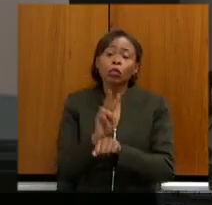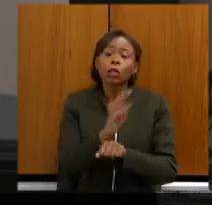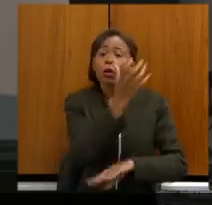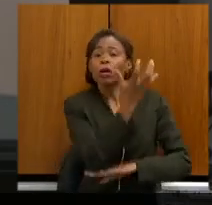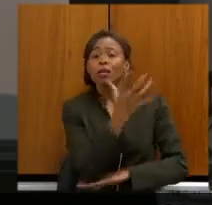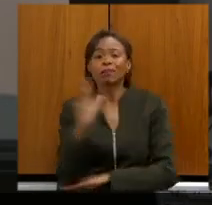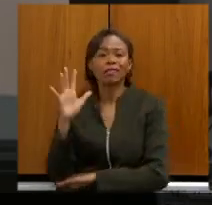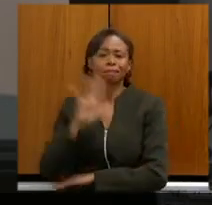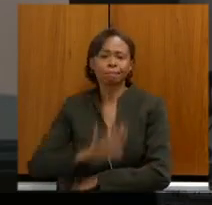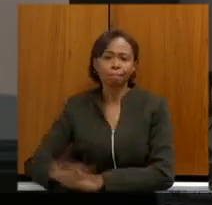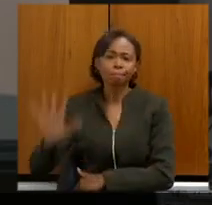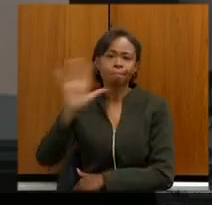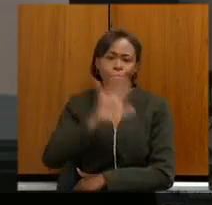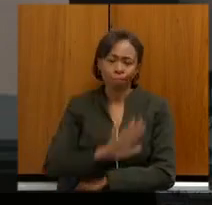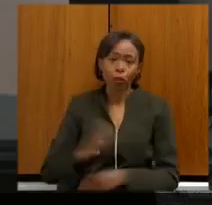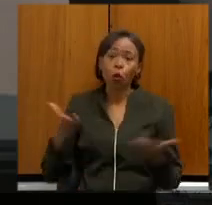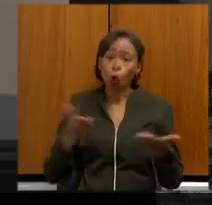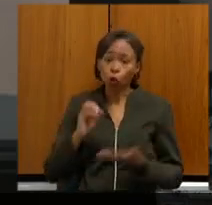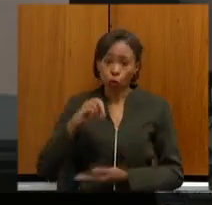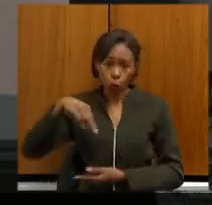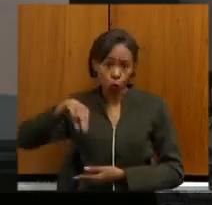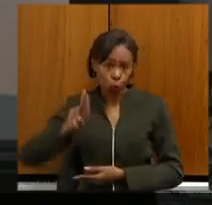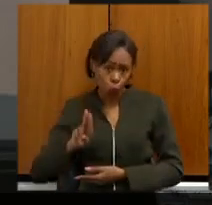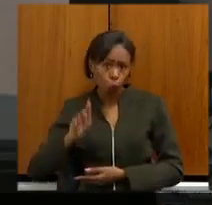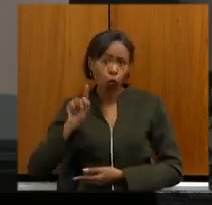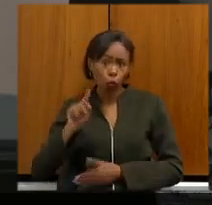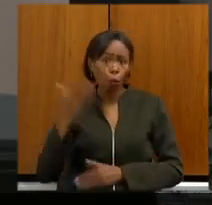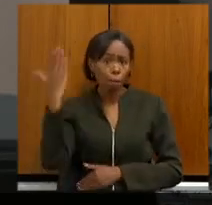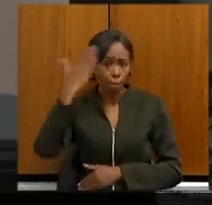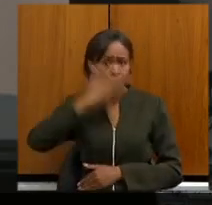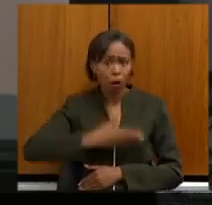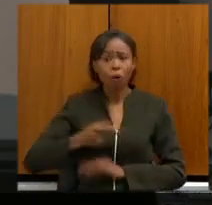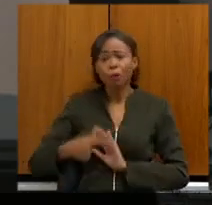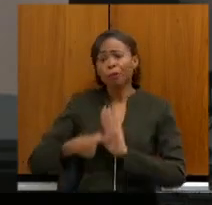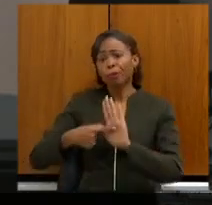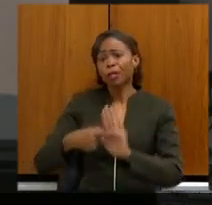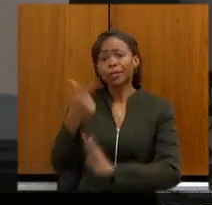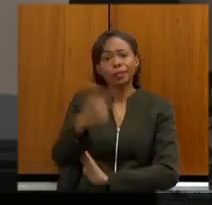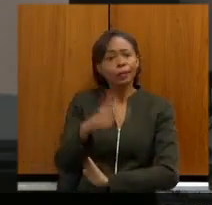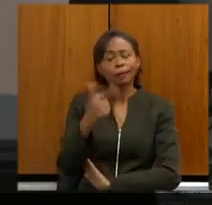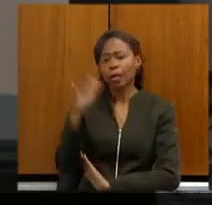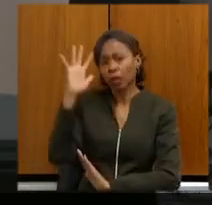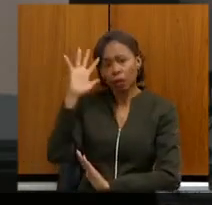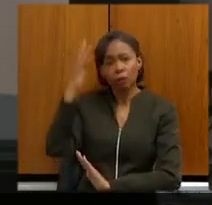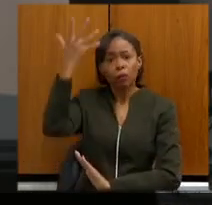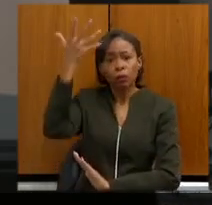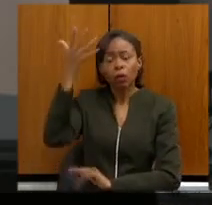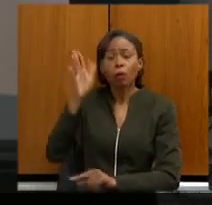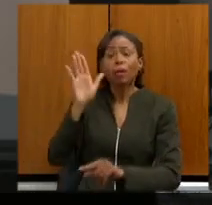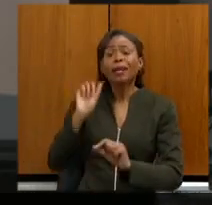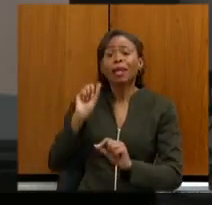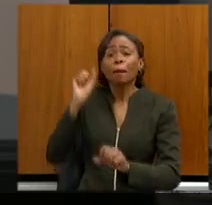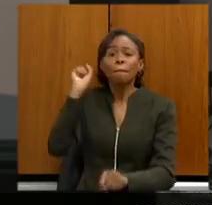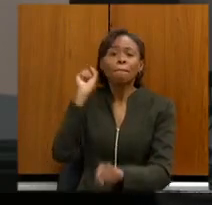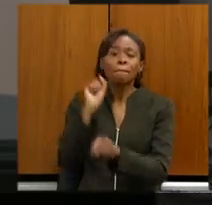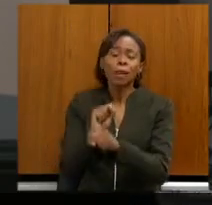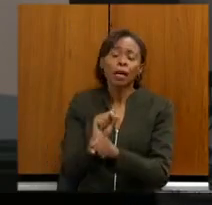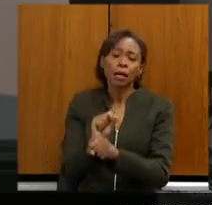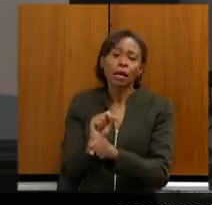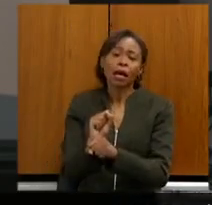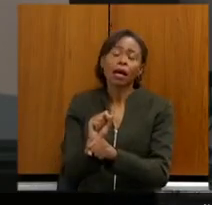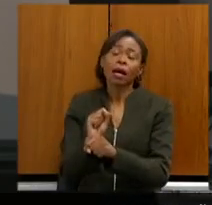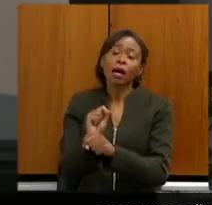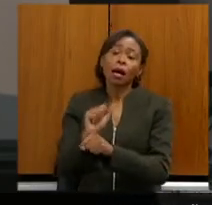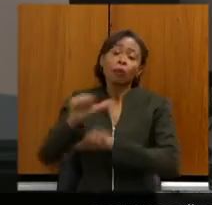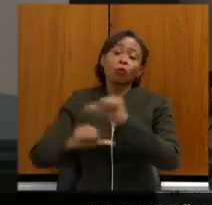hoje comprovadamente no painel da ONU não a solução para barrar as mudanças climáticas sem a demarcação